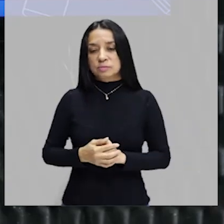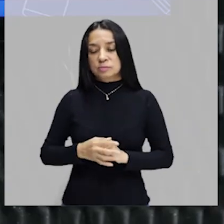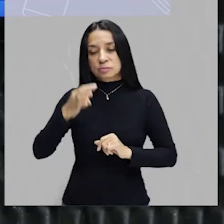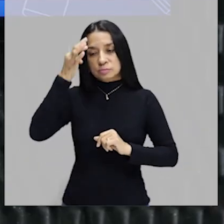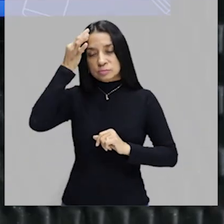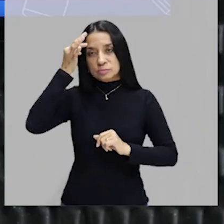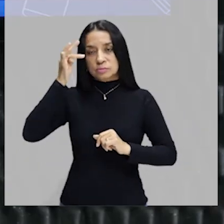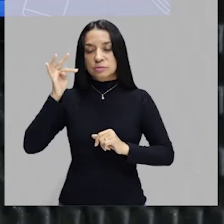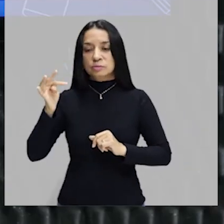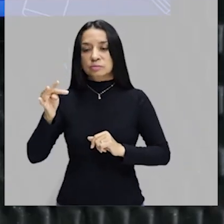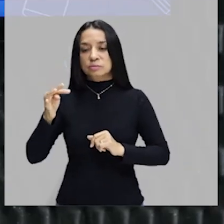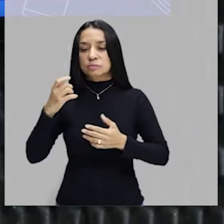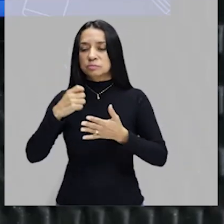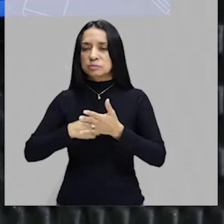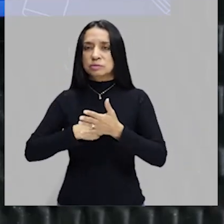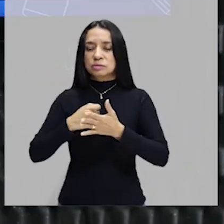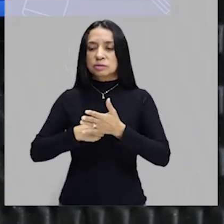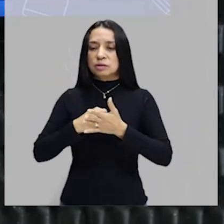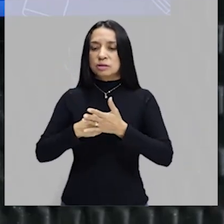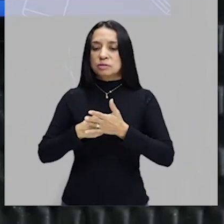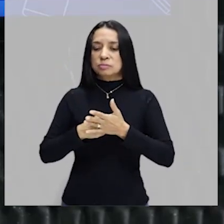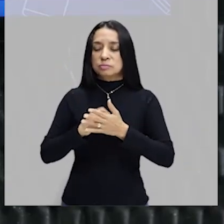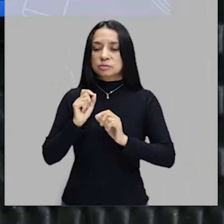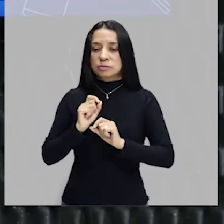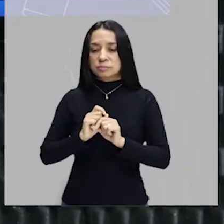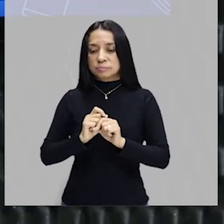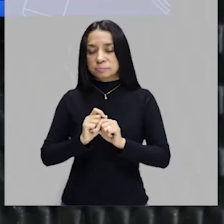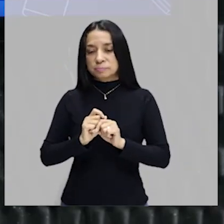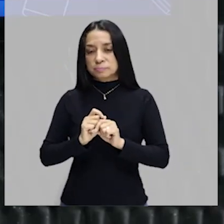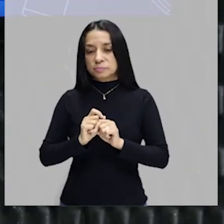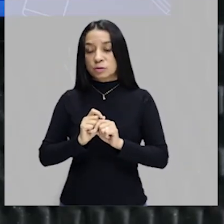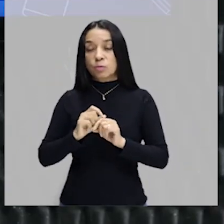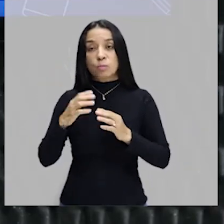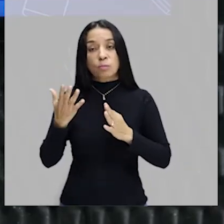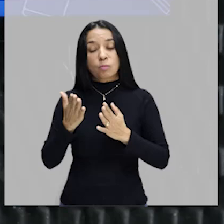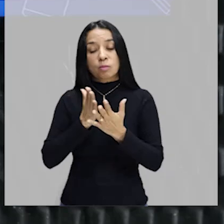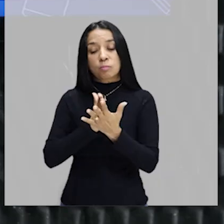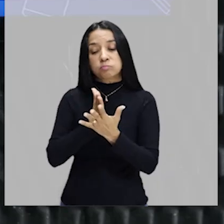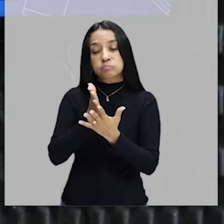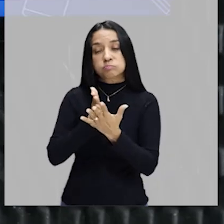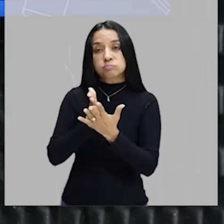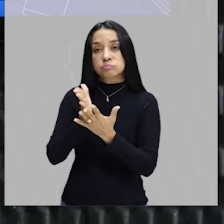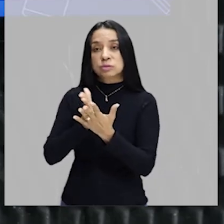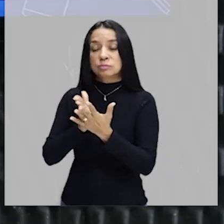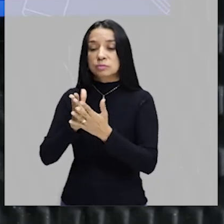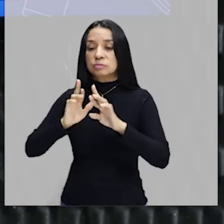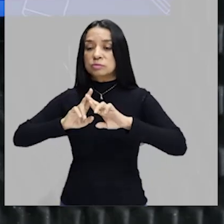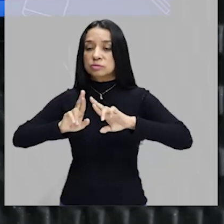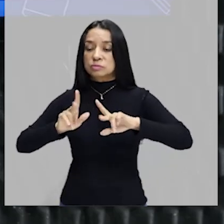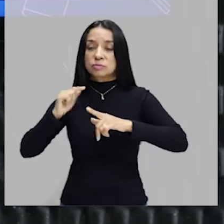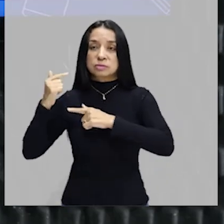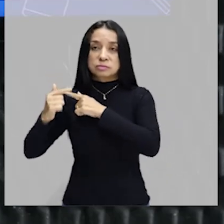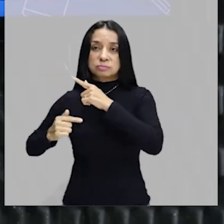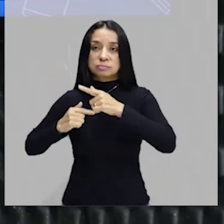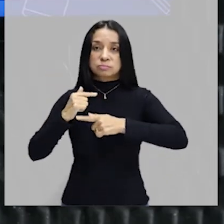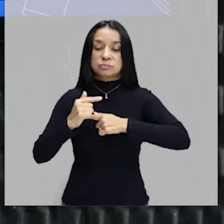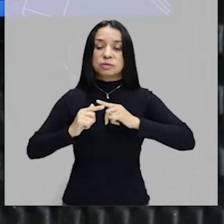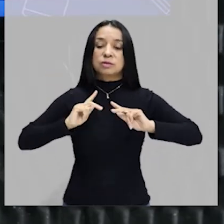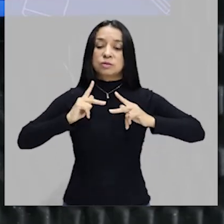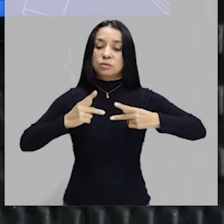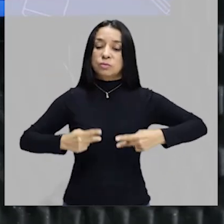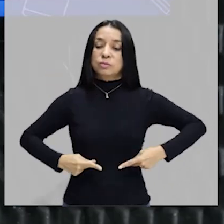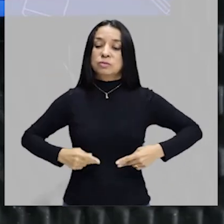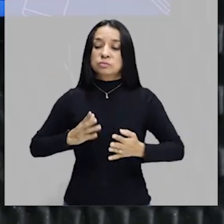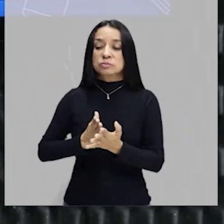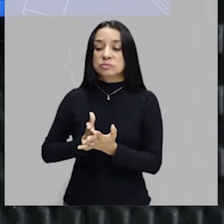teóricos eles tentaram reconstituir qual foi o caminho que os diversos ancestrais humanos tiveram que seguir